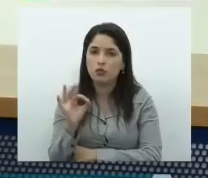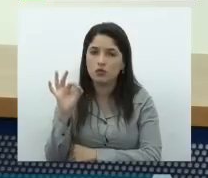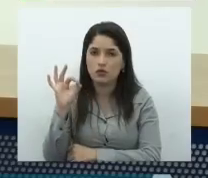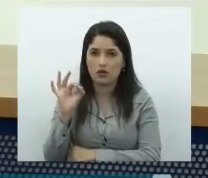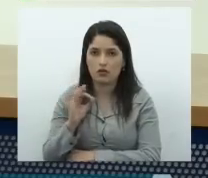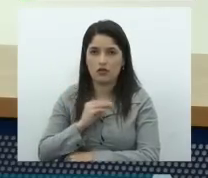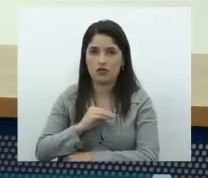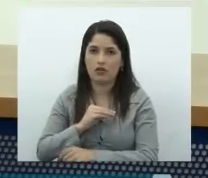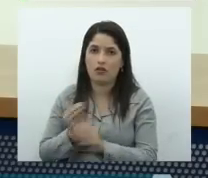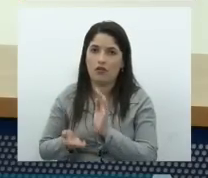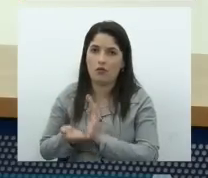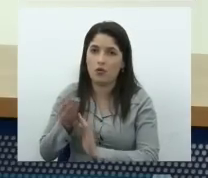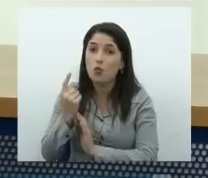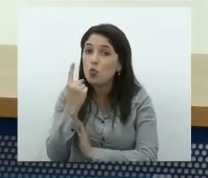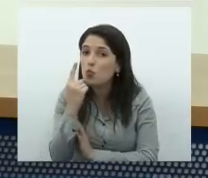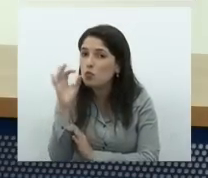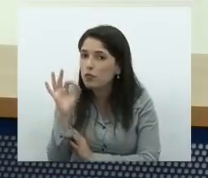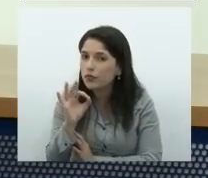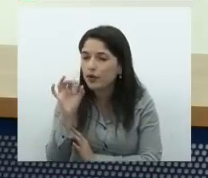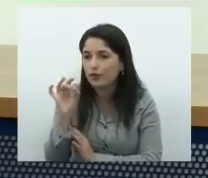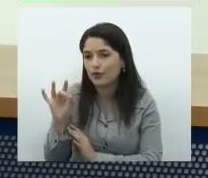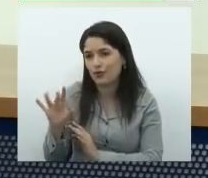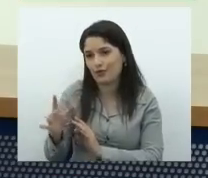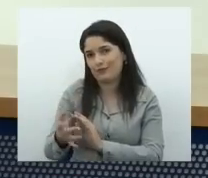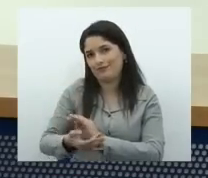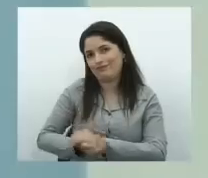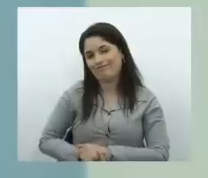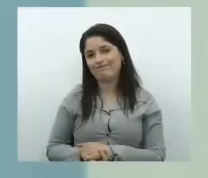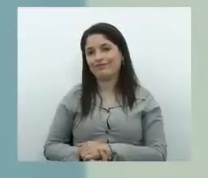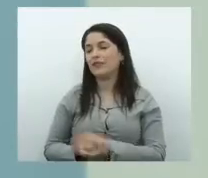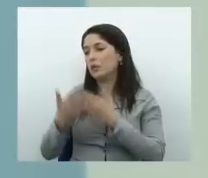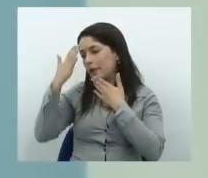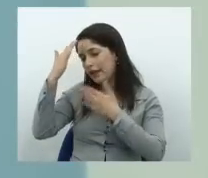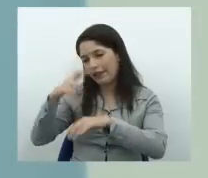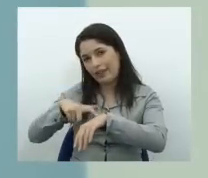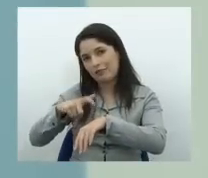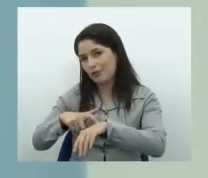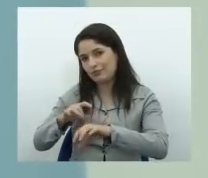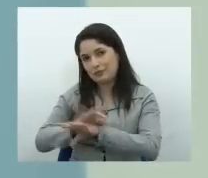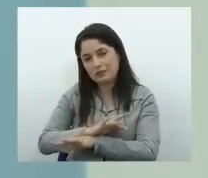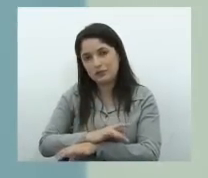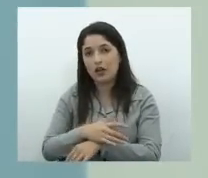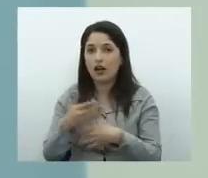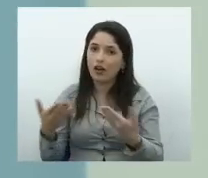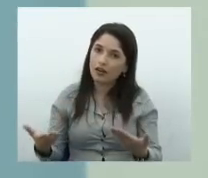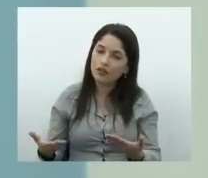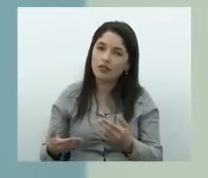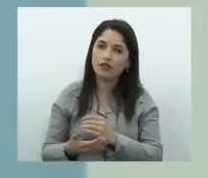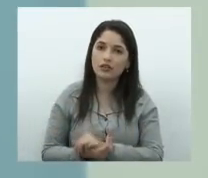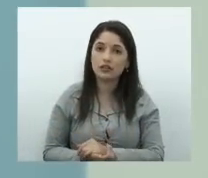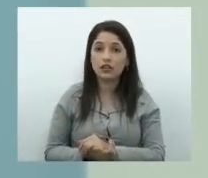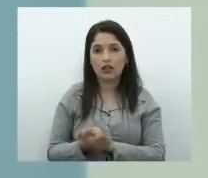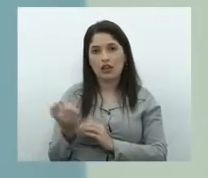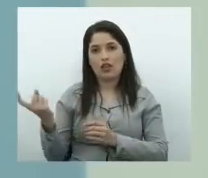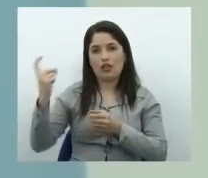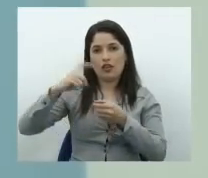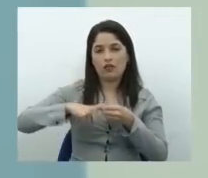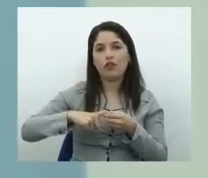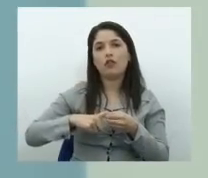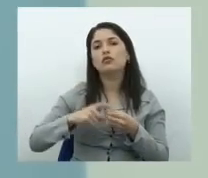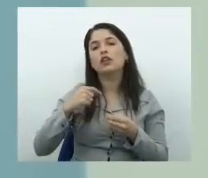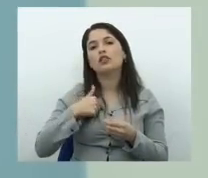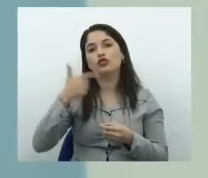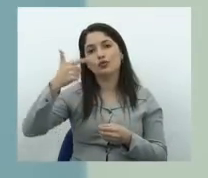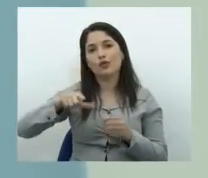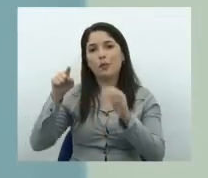funcionário. E não é questão... Muito obrigado, candidato. Tempo esgotado. Assim fechamos o terceiro bloco. Na volta, mais uma rodada